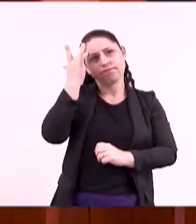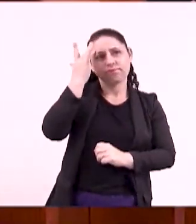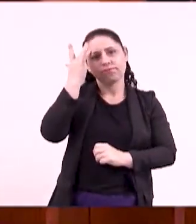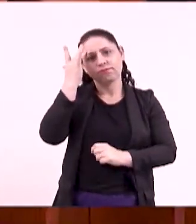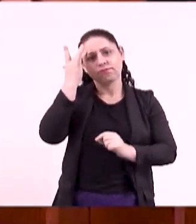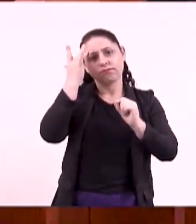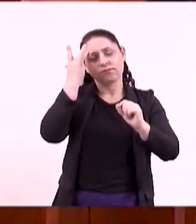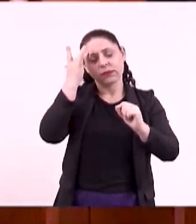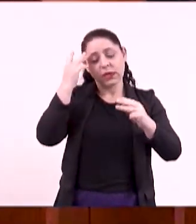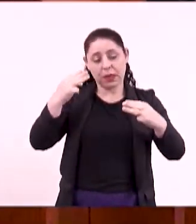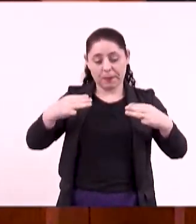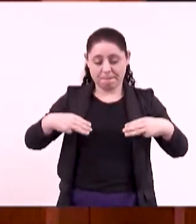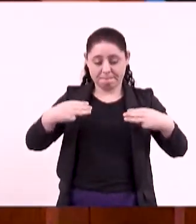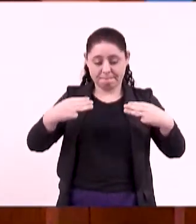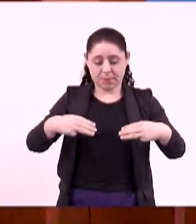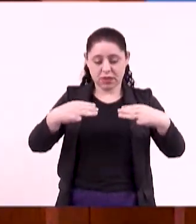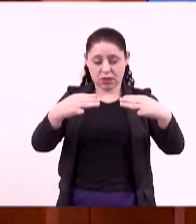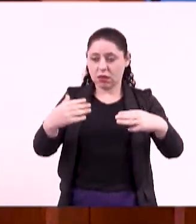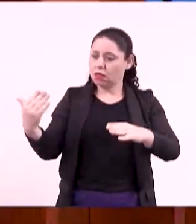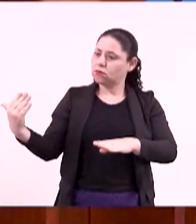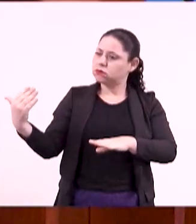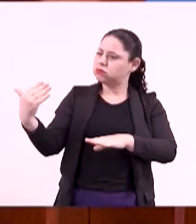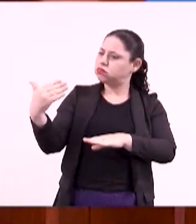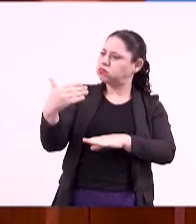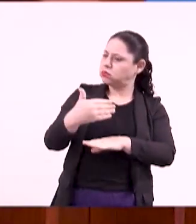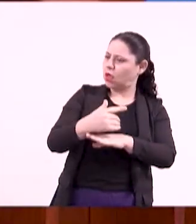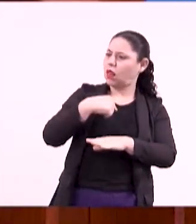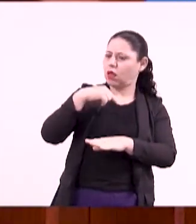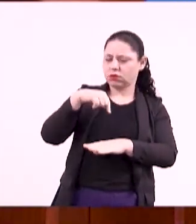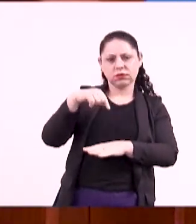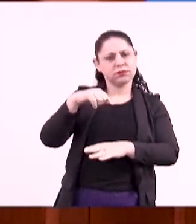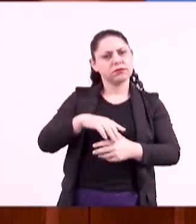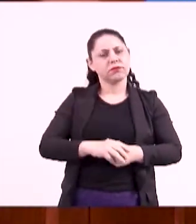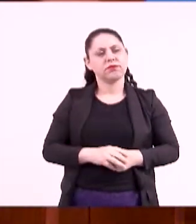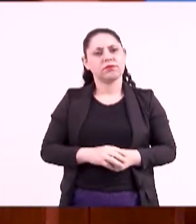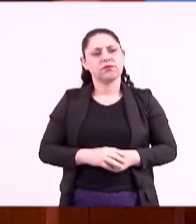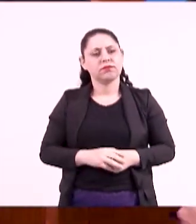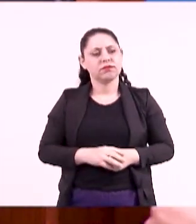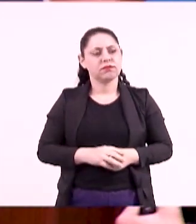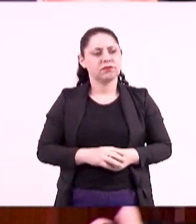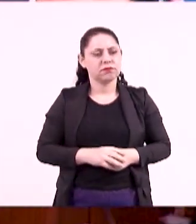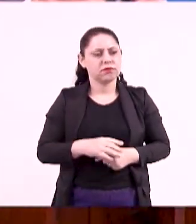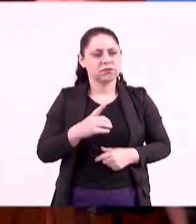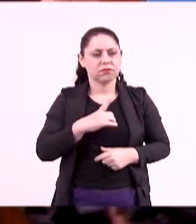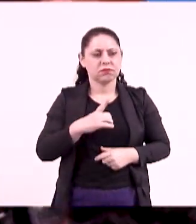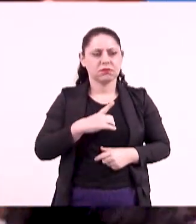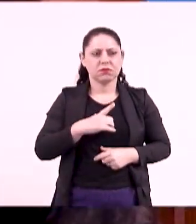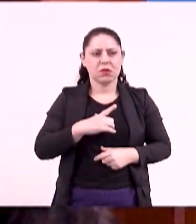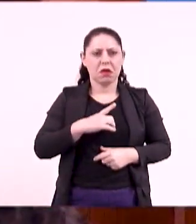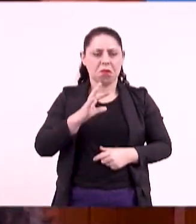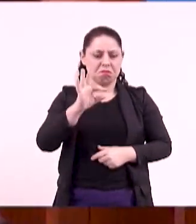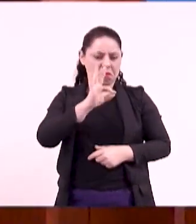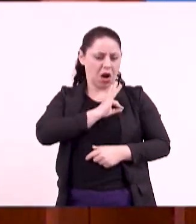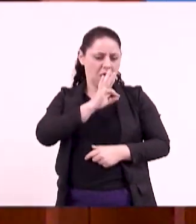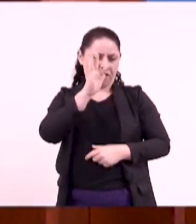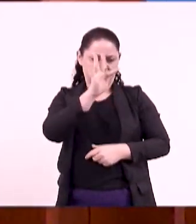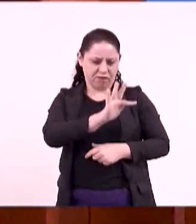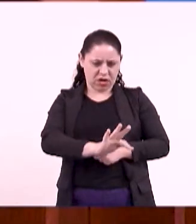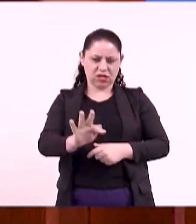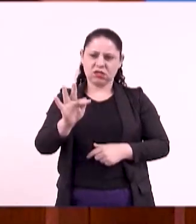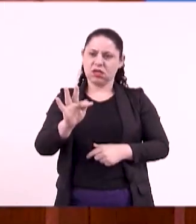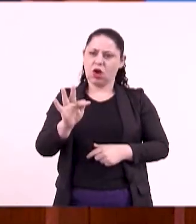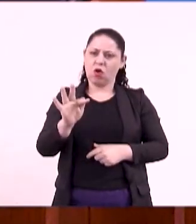A ministra esteve aqui, certo? Um aparato de policiais federais